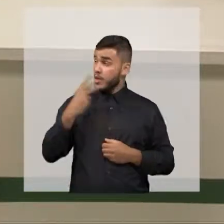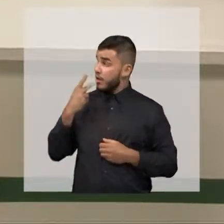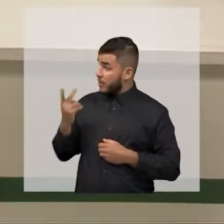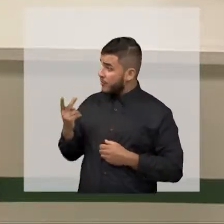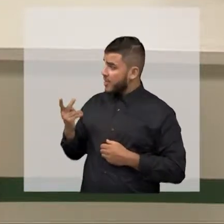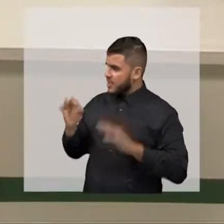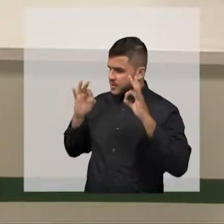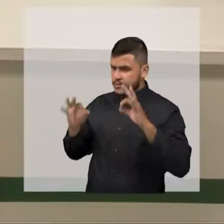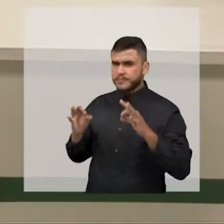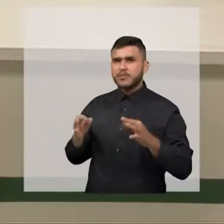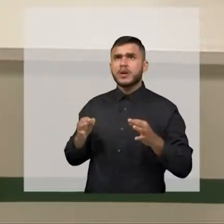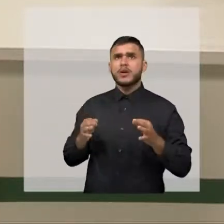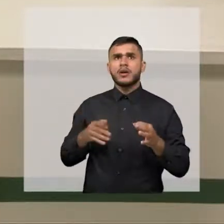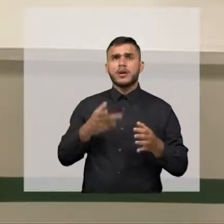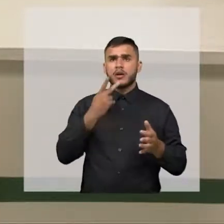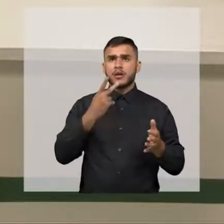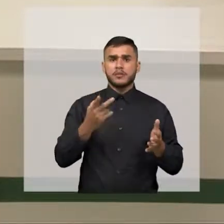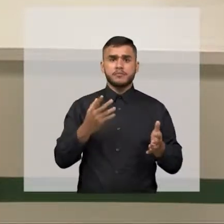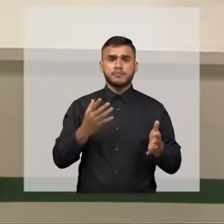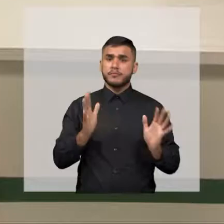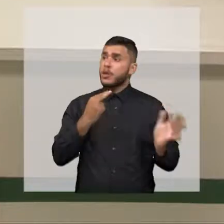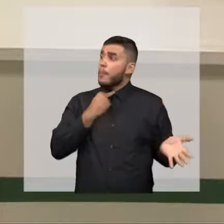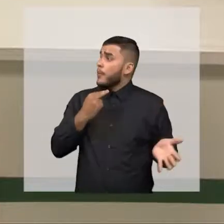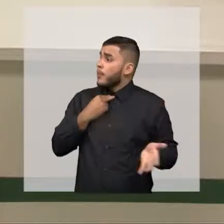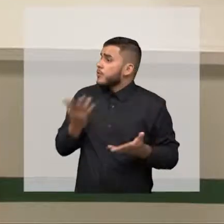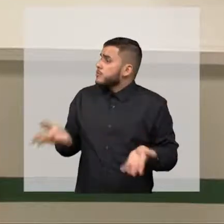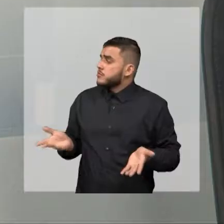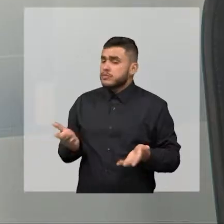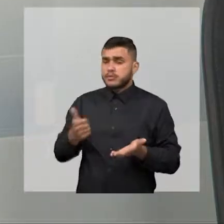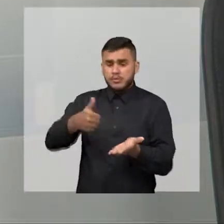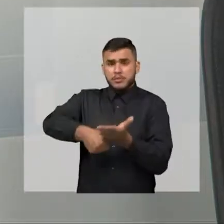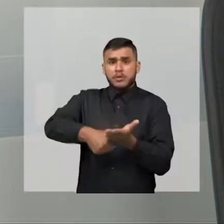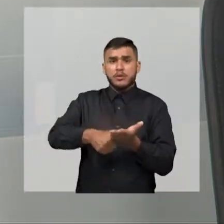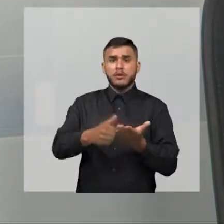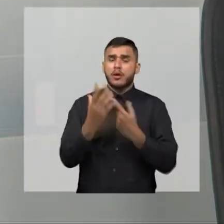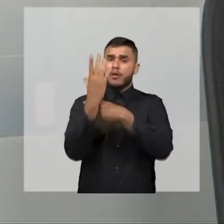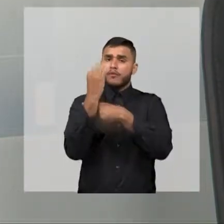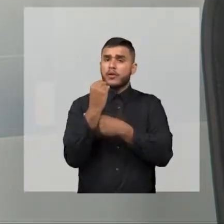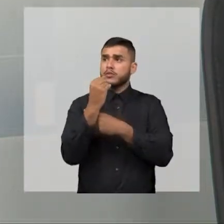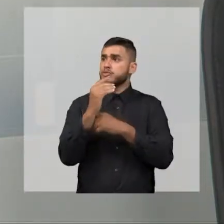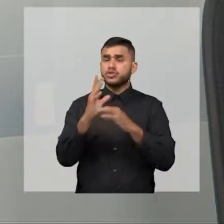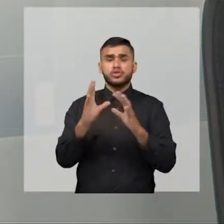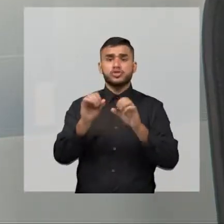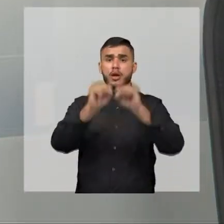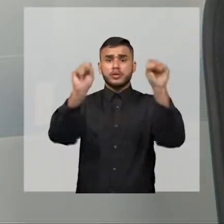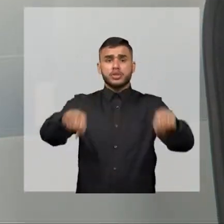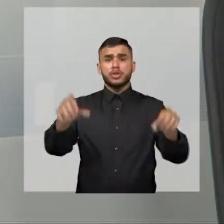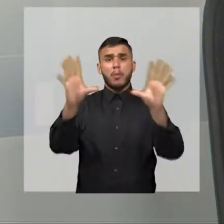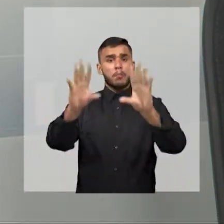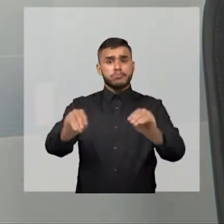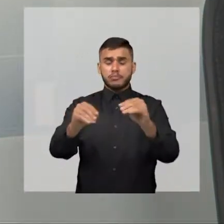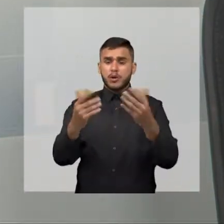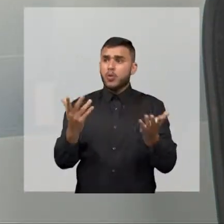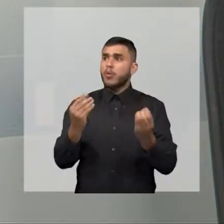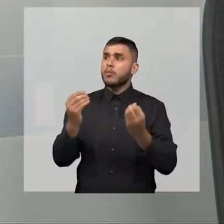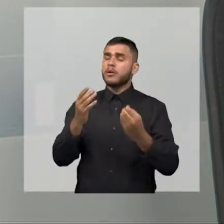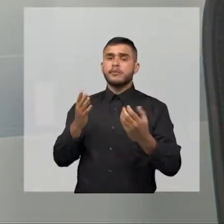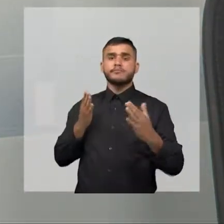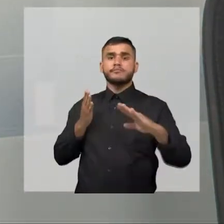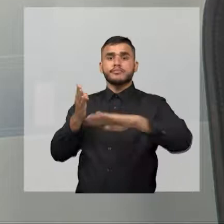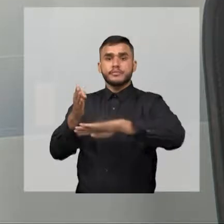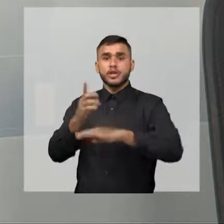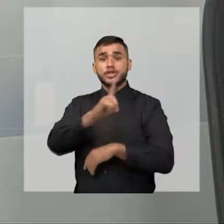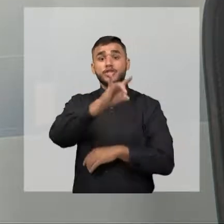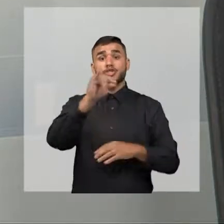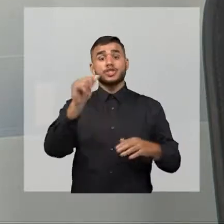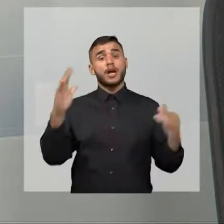tomou a decisão. processo é que logo que eu não poderia fazer a biometria, porque a biometria estava fechada. Pelo prazo da eleição, ela ficaria fechada